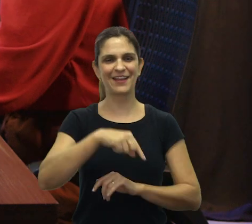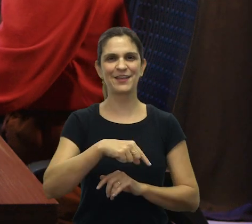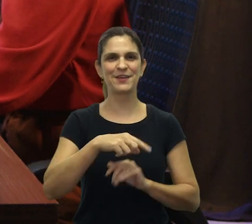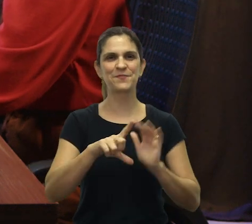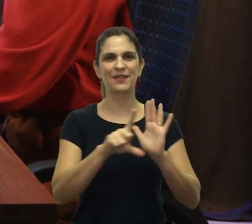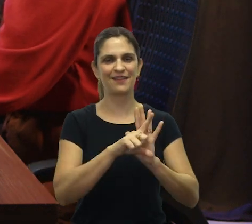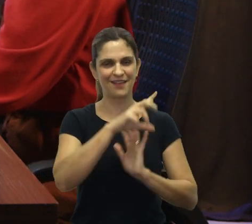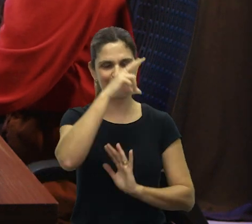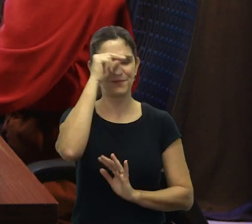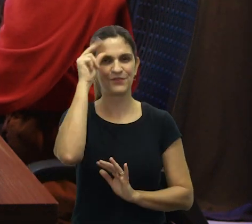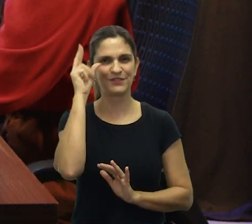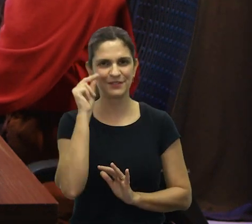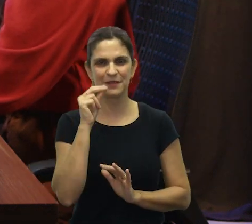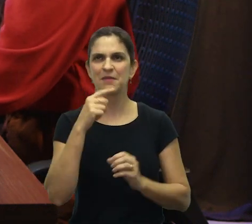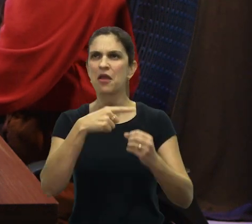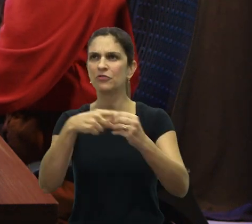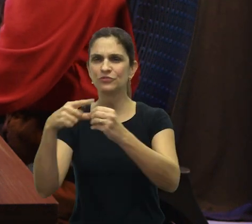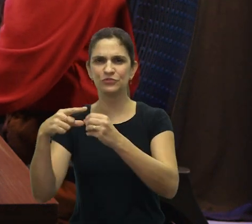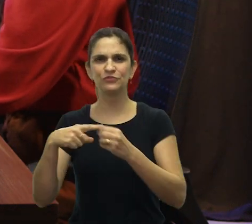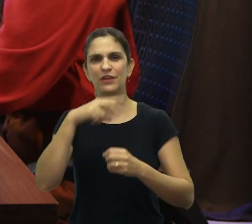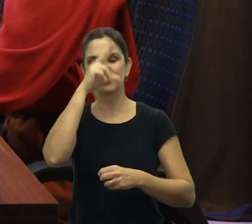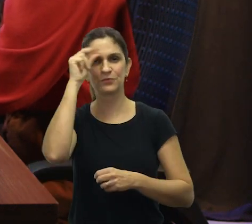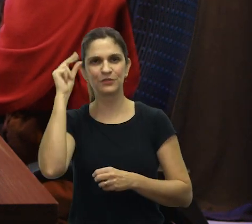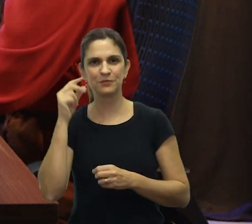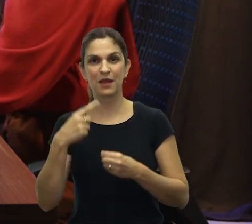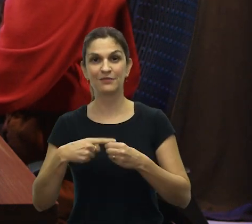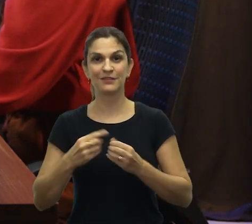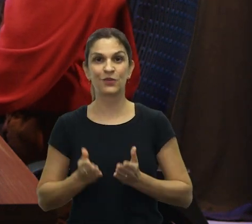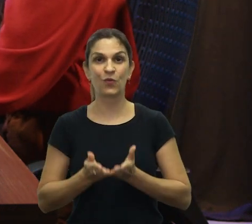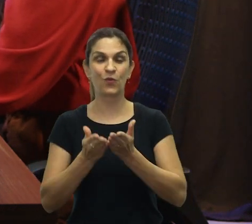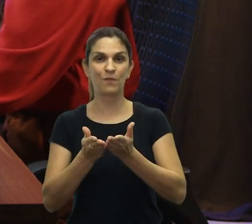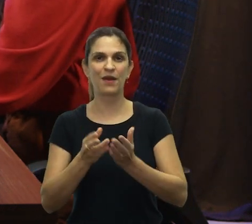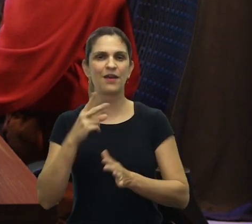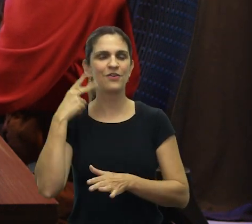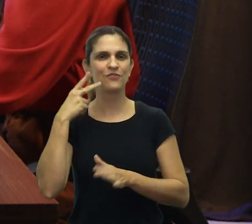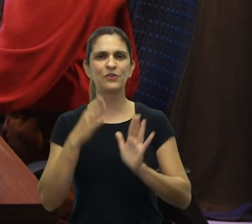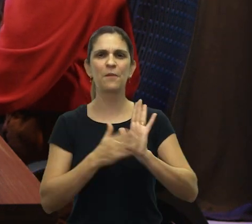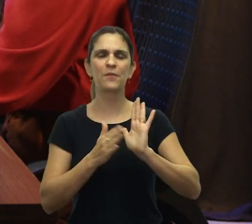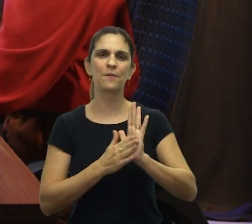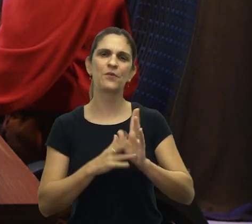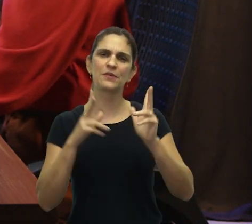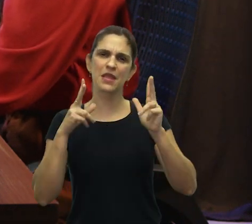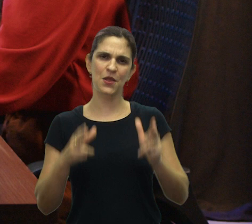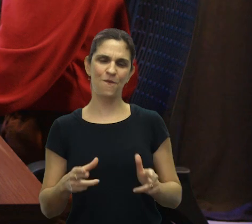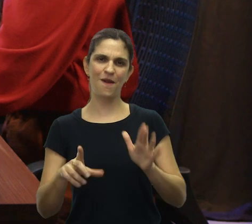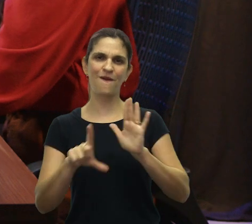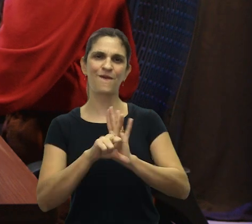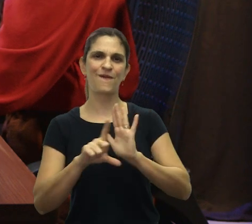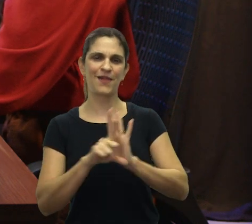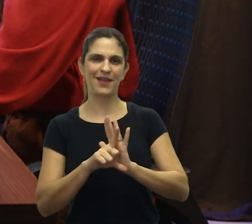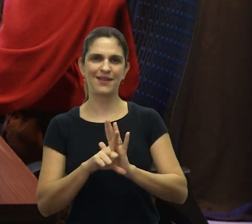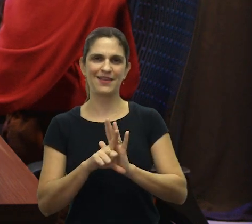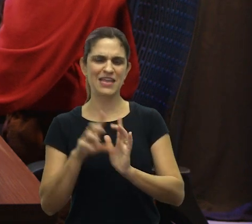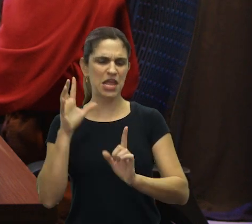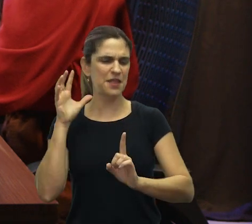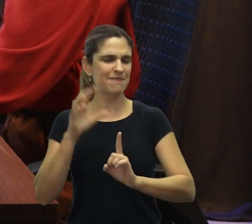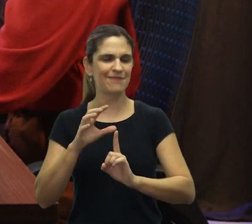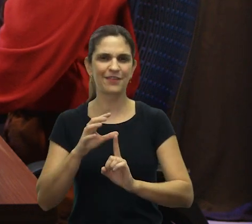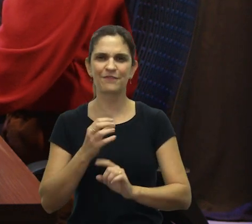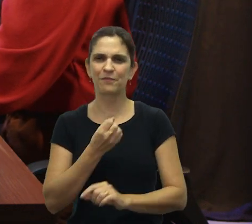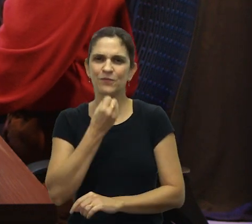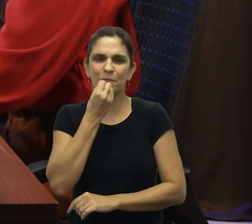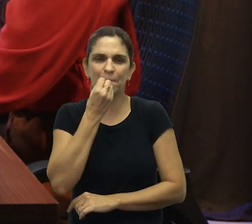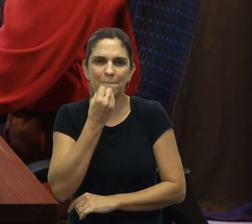Porque eu já tinha visto outros municípios, inclusive Corumbá, com vereadores propondo a mesma lei e que realmente faz um